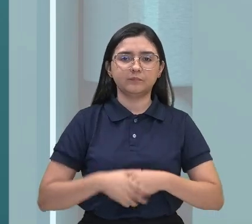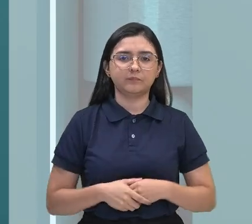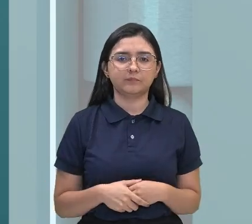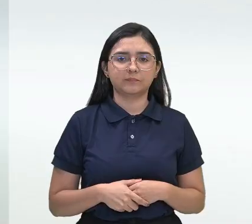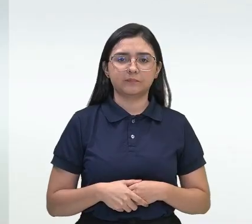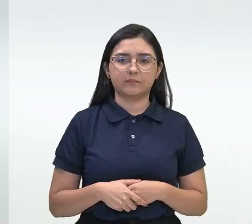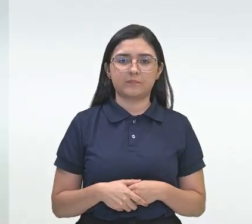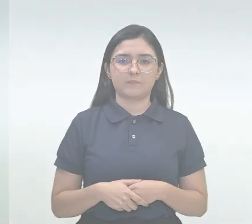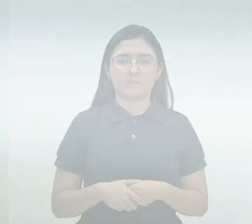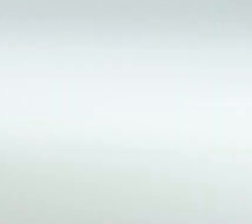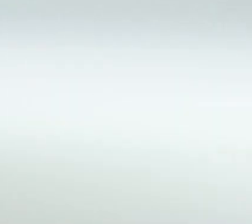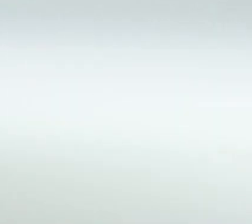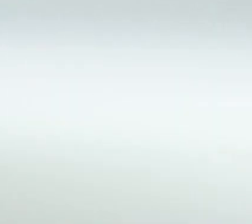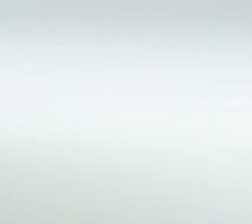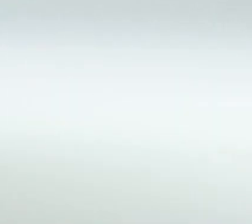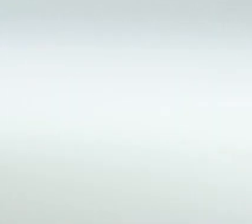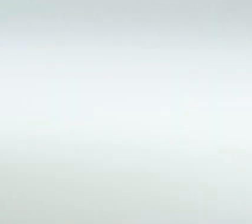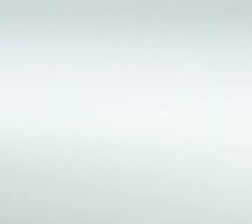Vamos lá!